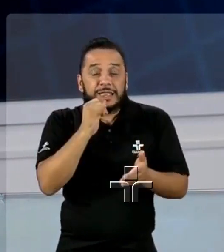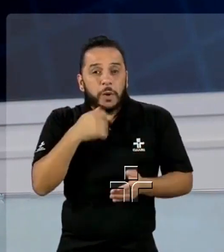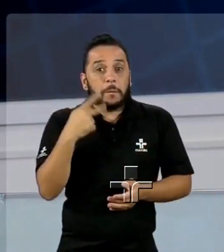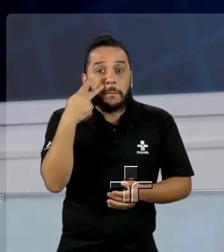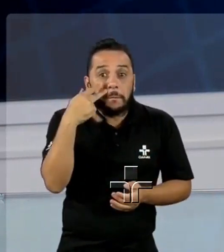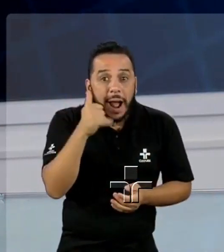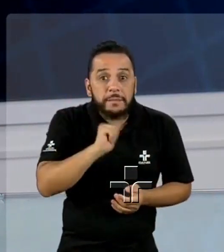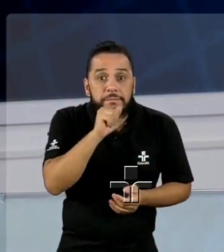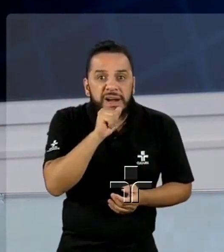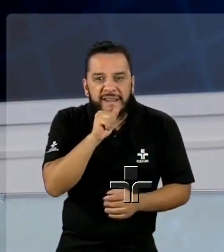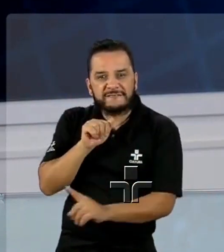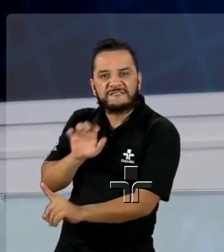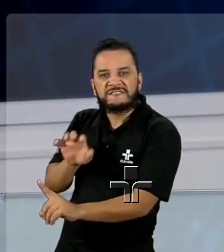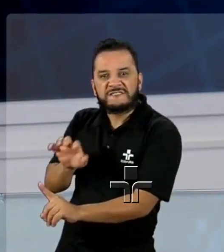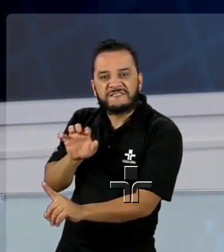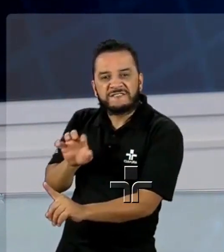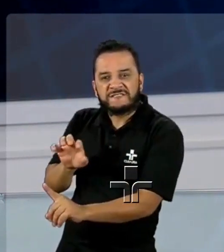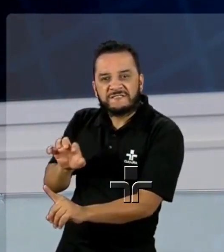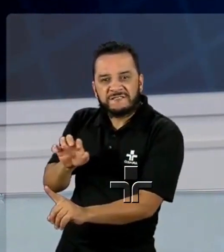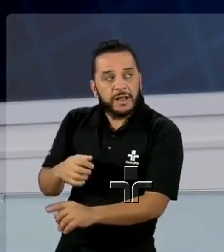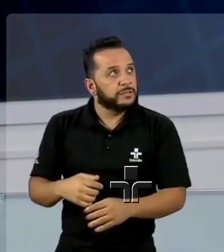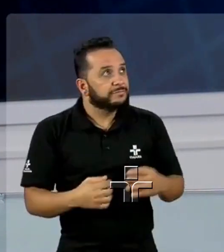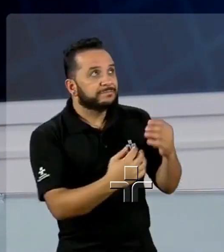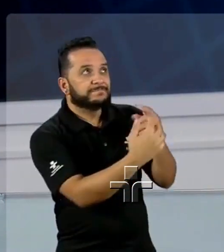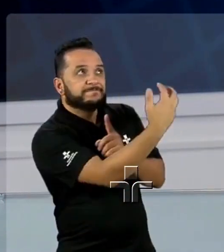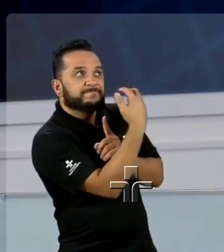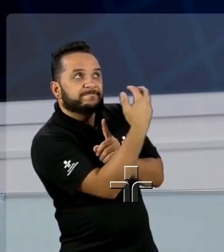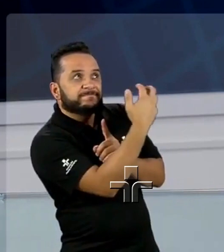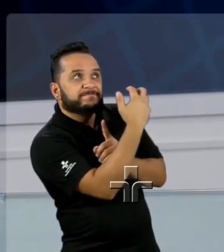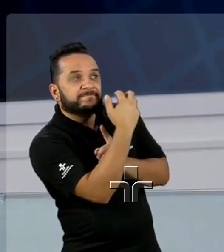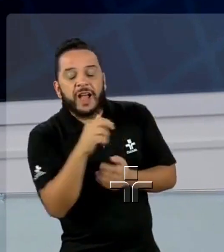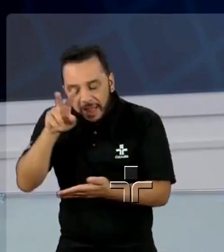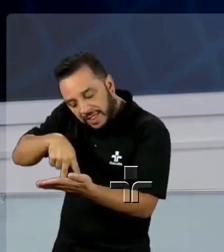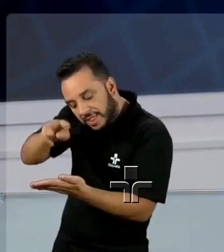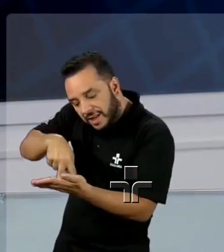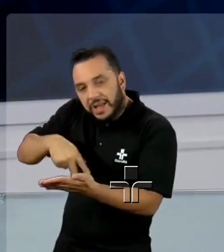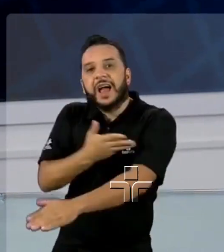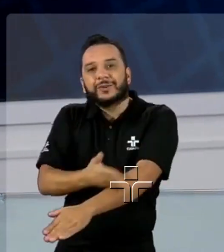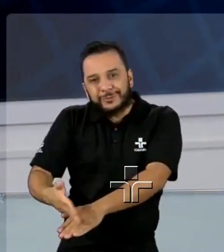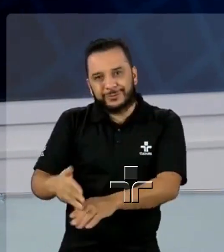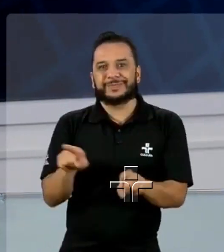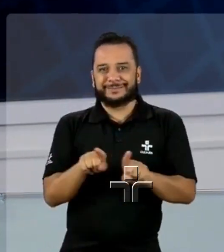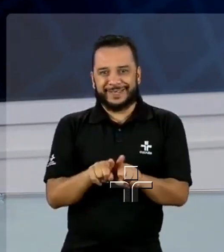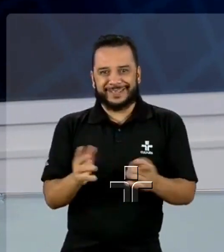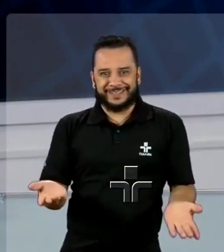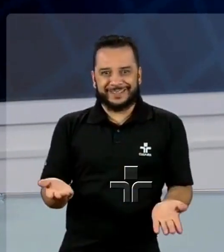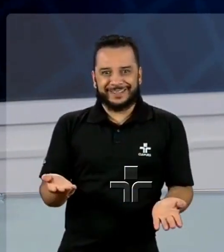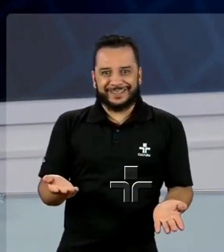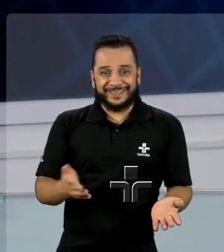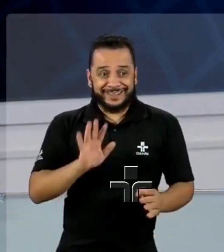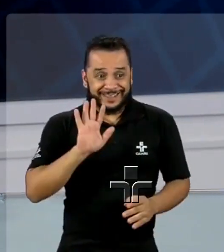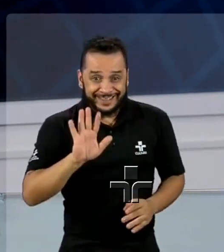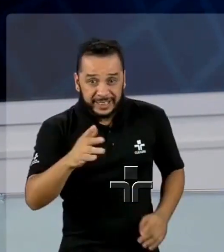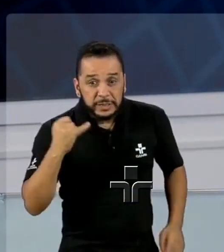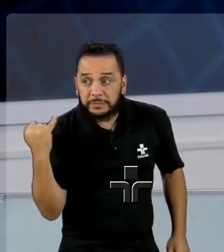leem, né? Ou um dos dois, ou alguém na sua casa te passa o amor aos livros. Agora, com relação à ferramenta, sim, a